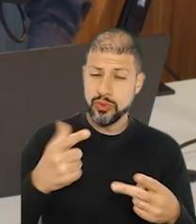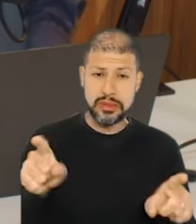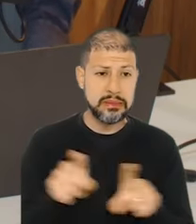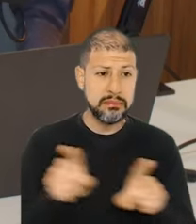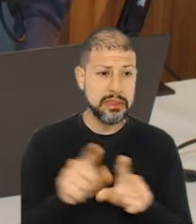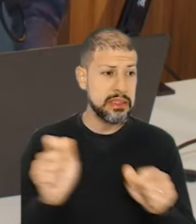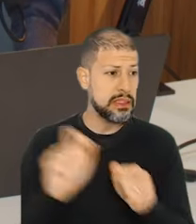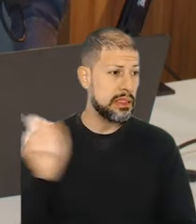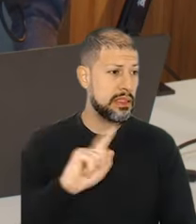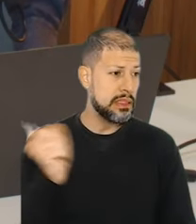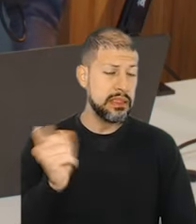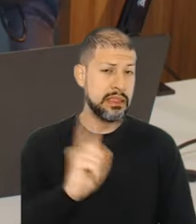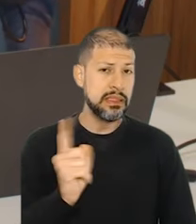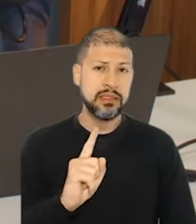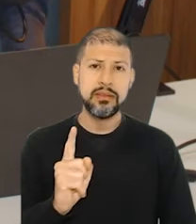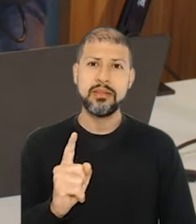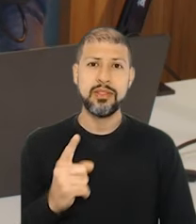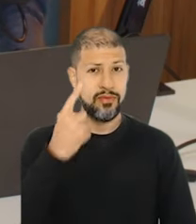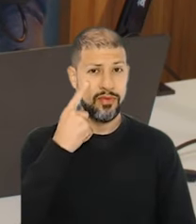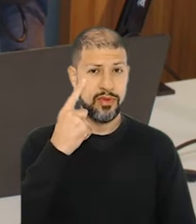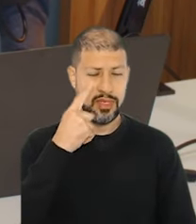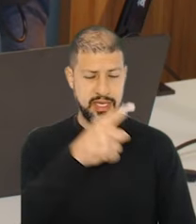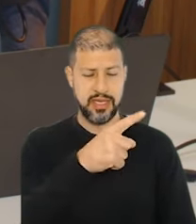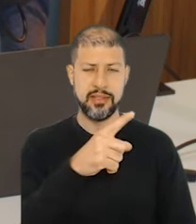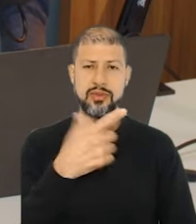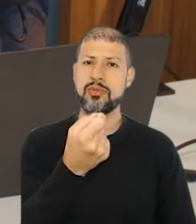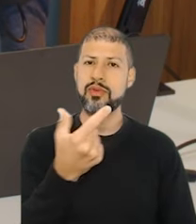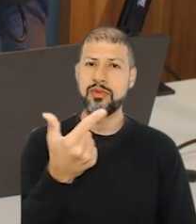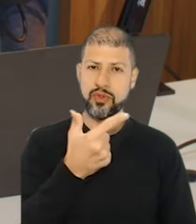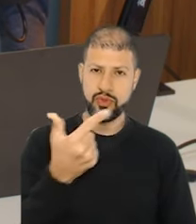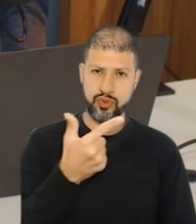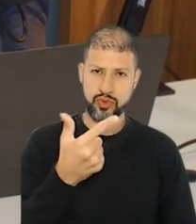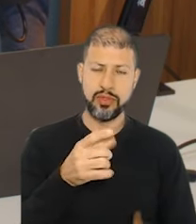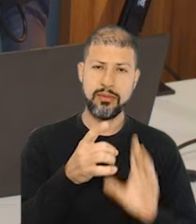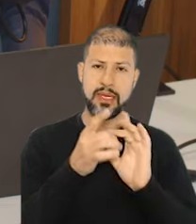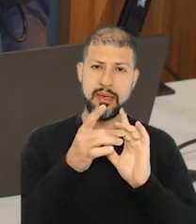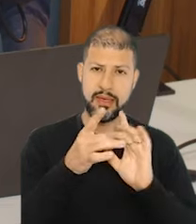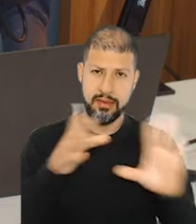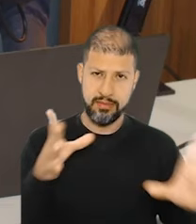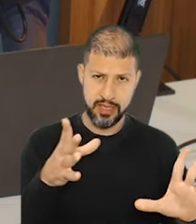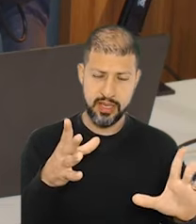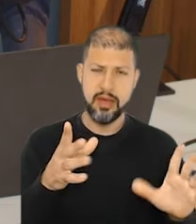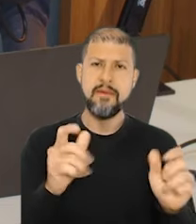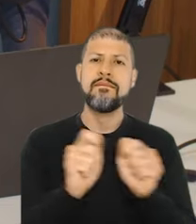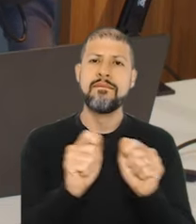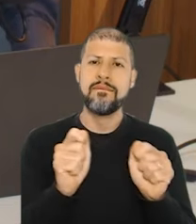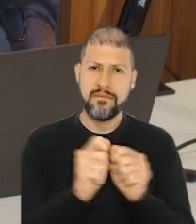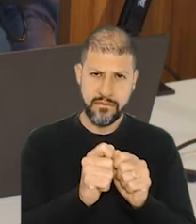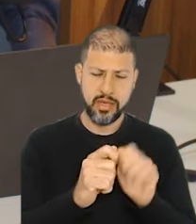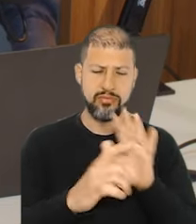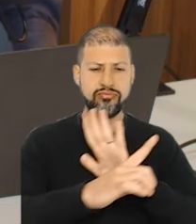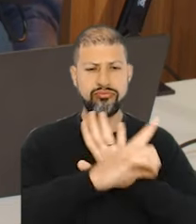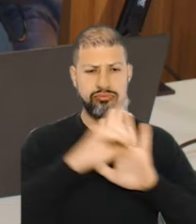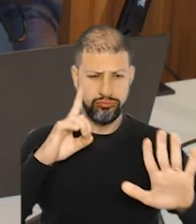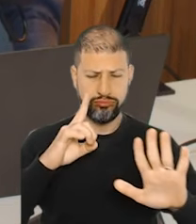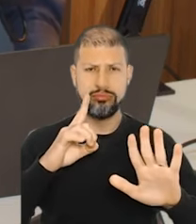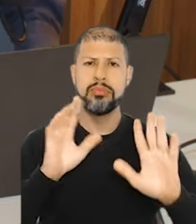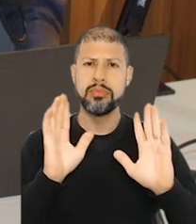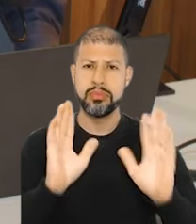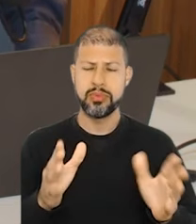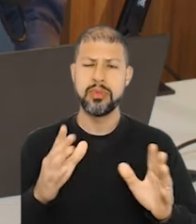vou apurar 2022 para liberar a declaração 2022 faço a declaração vai liberar